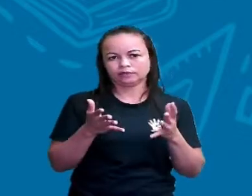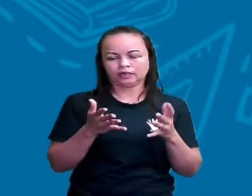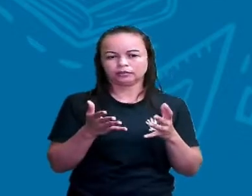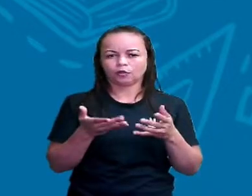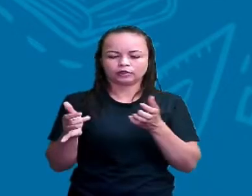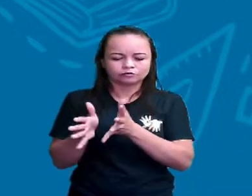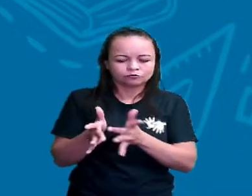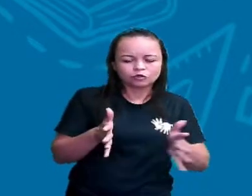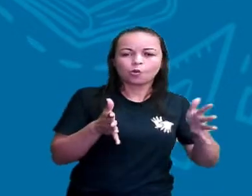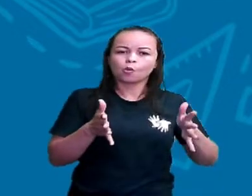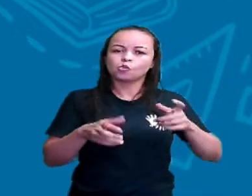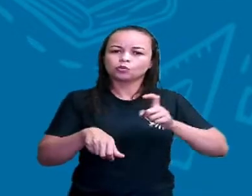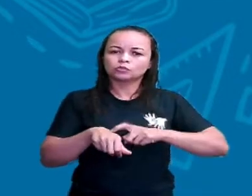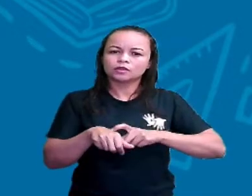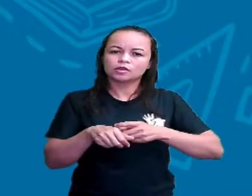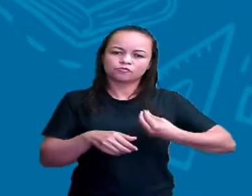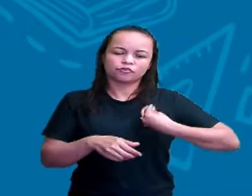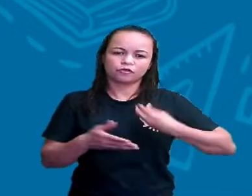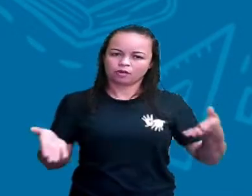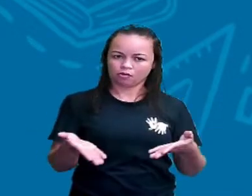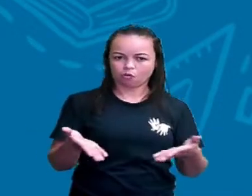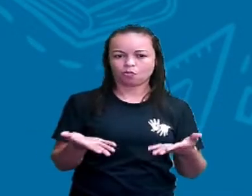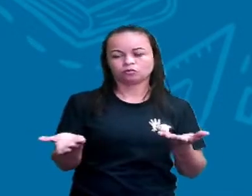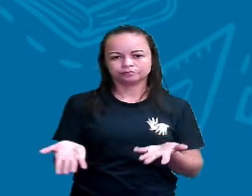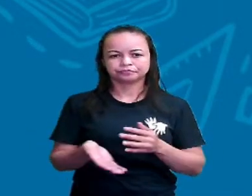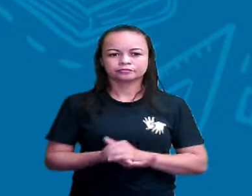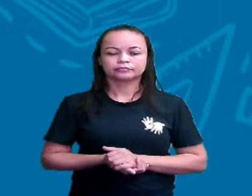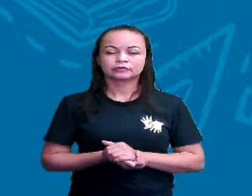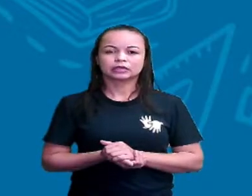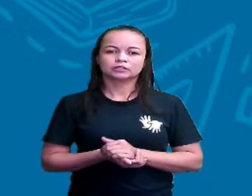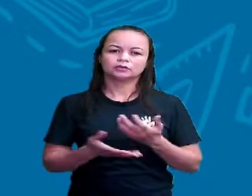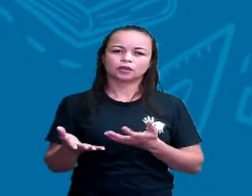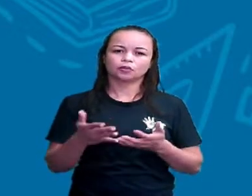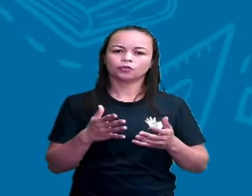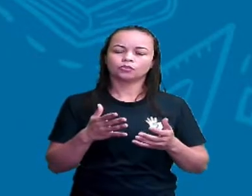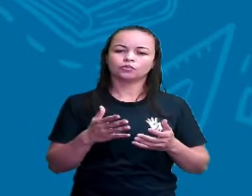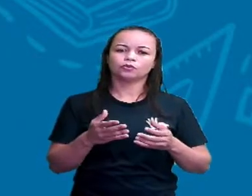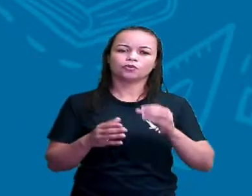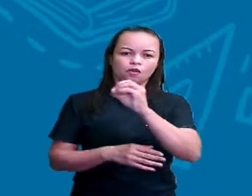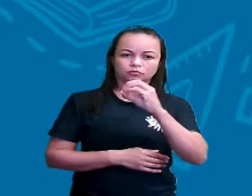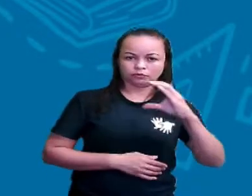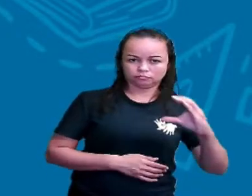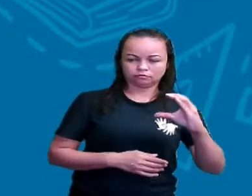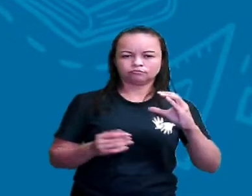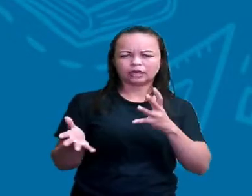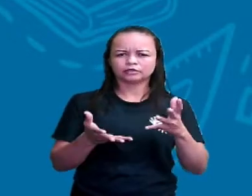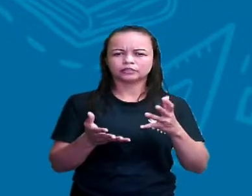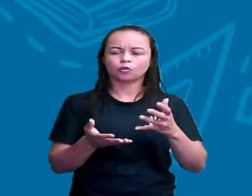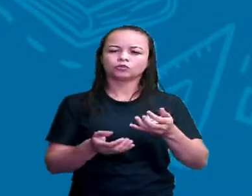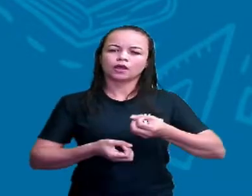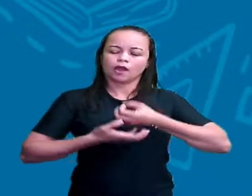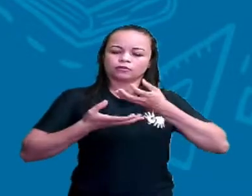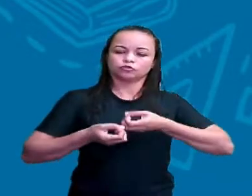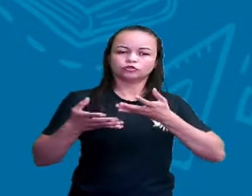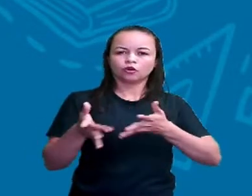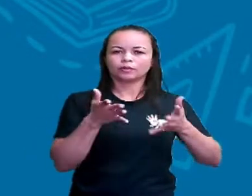vive hoje, não é? Então, o Ocidente, como eu também já falei para vocês, conta a história a partir do